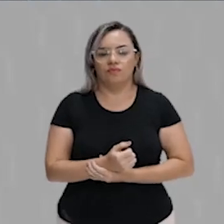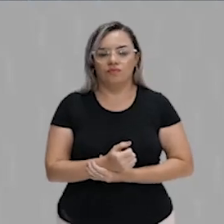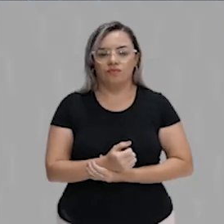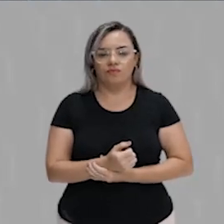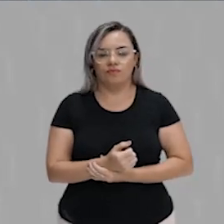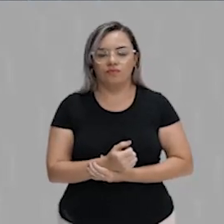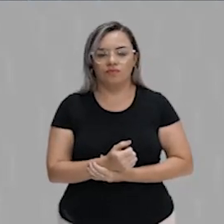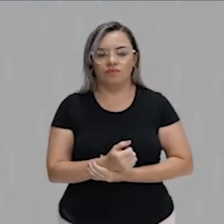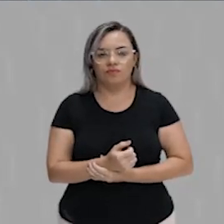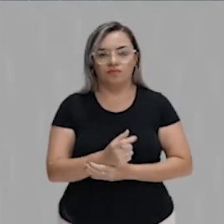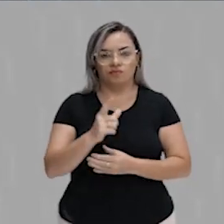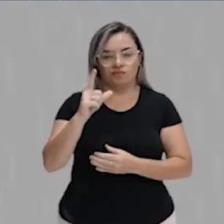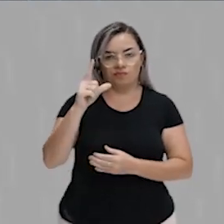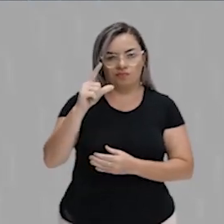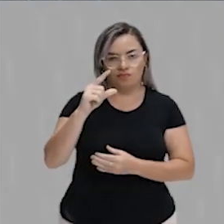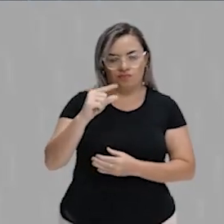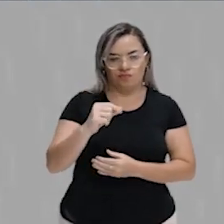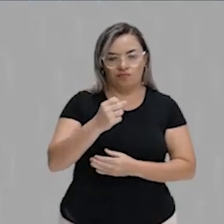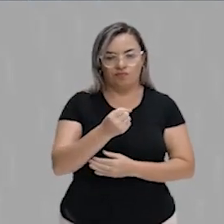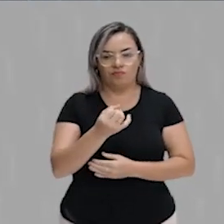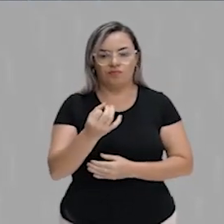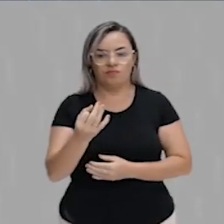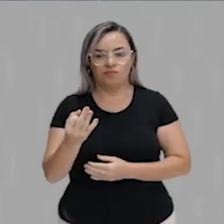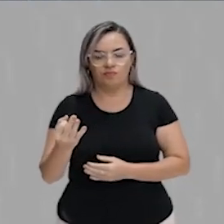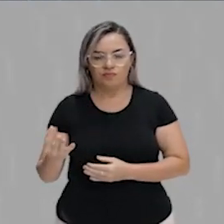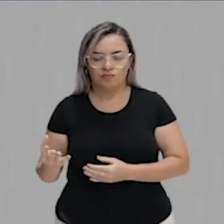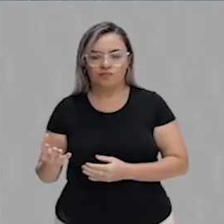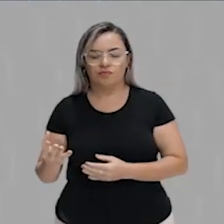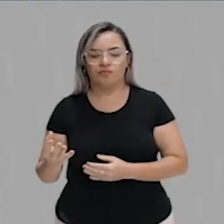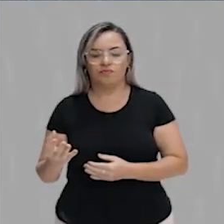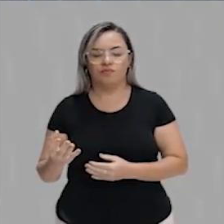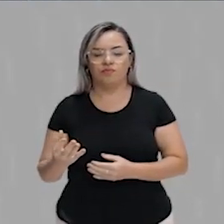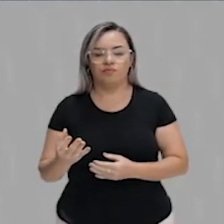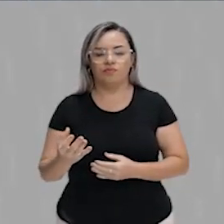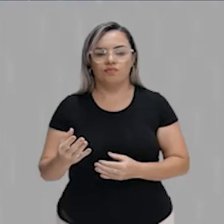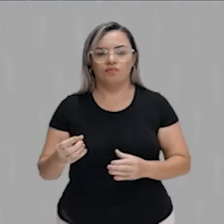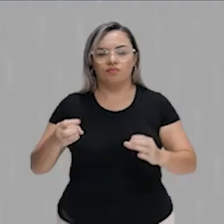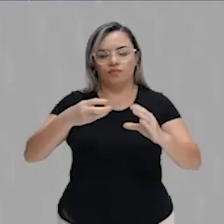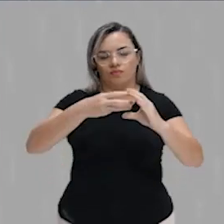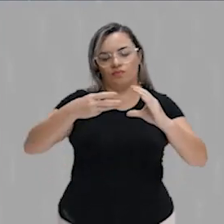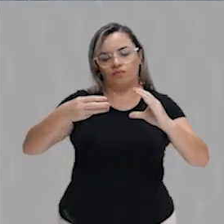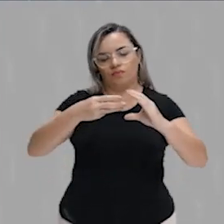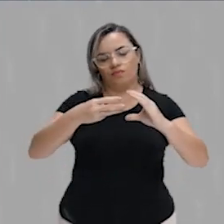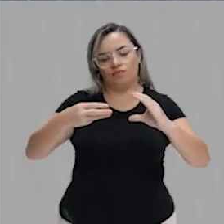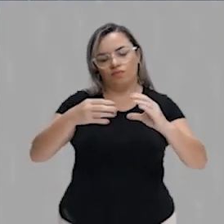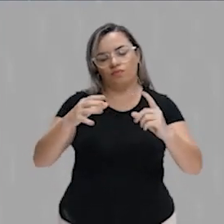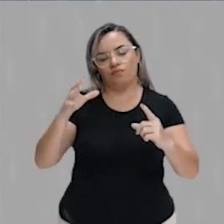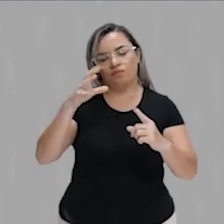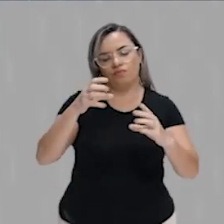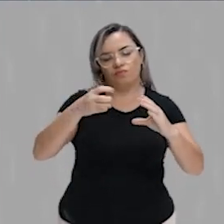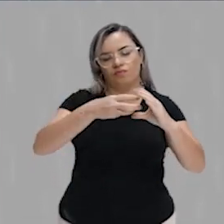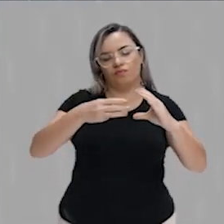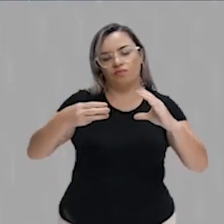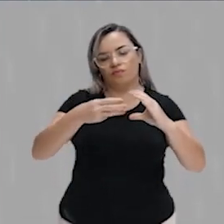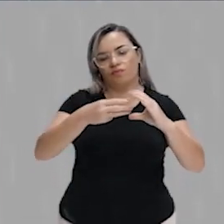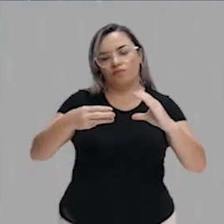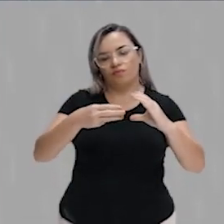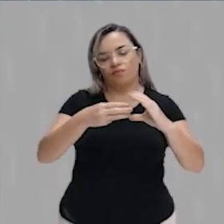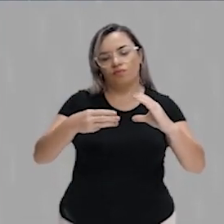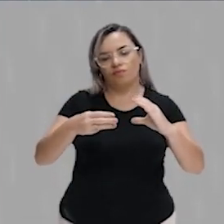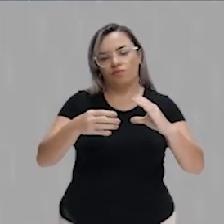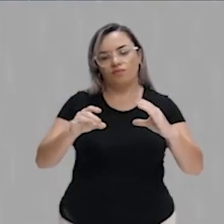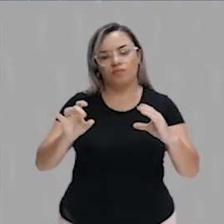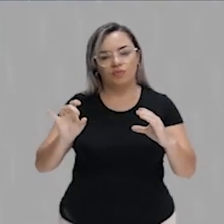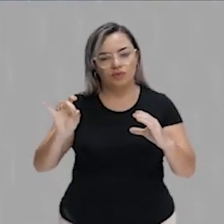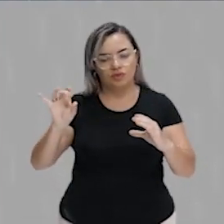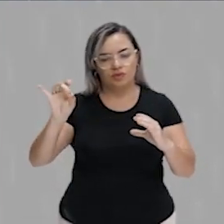em pequenas quantidades, afetando o funcionamento das células, de células específicas, que no caso, as células onde esse